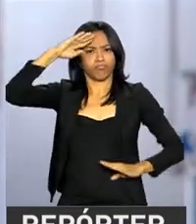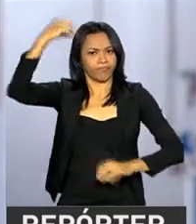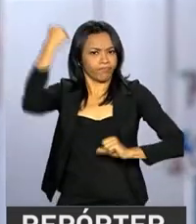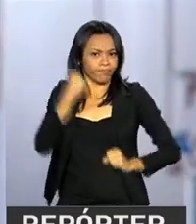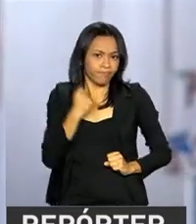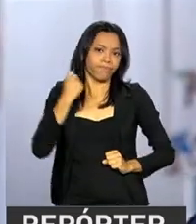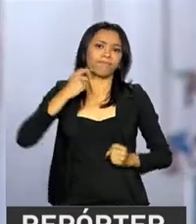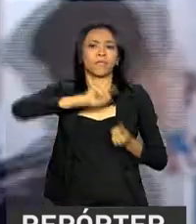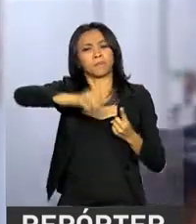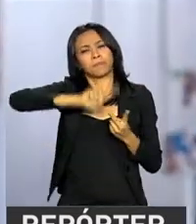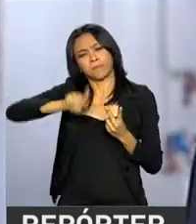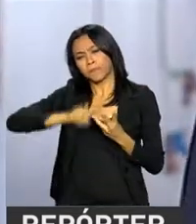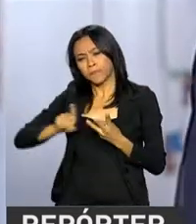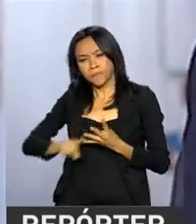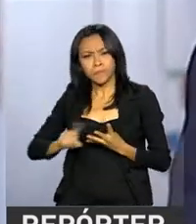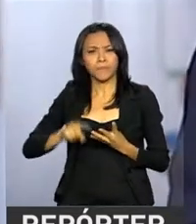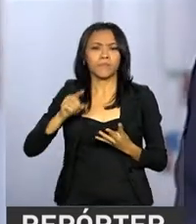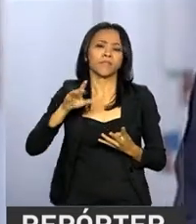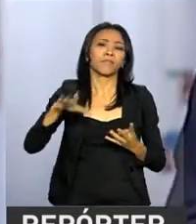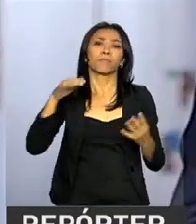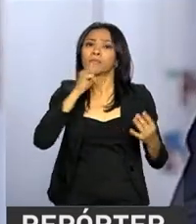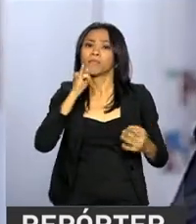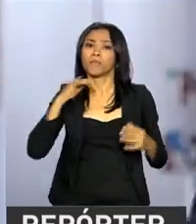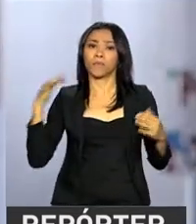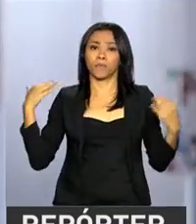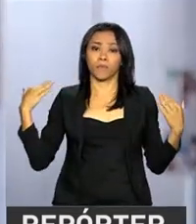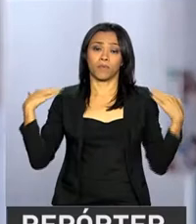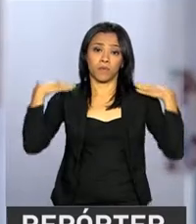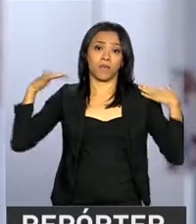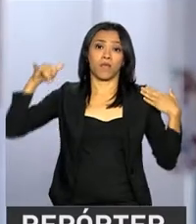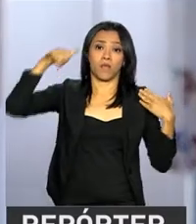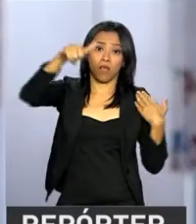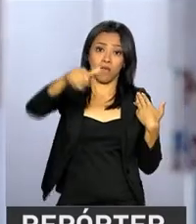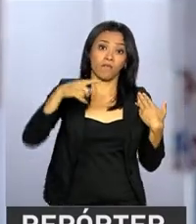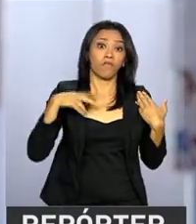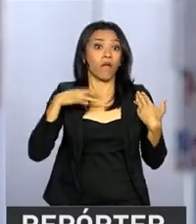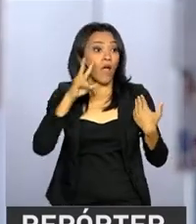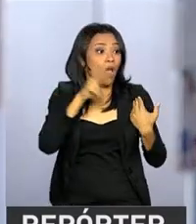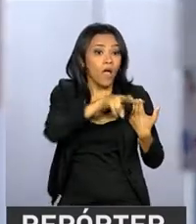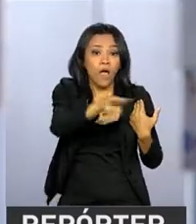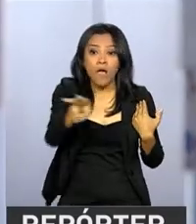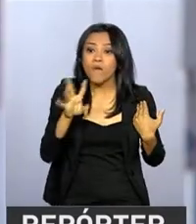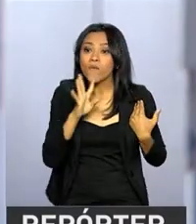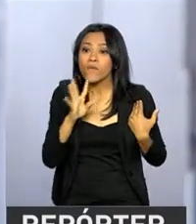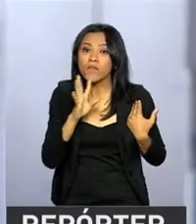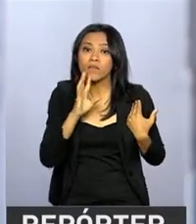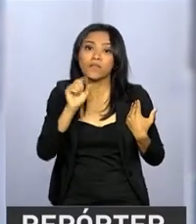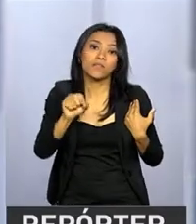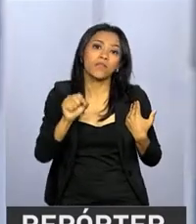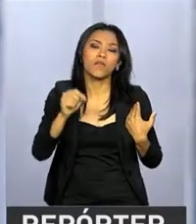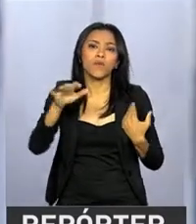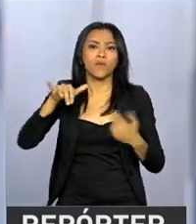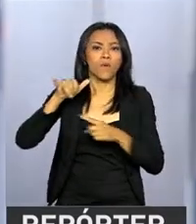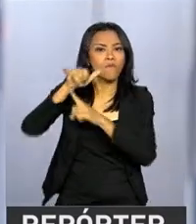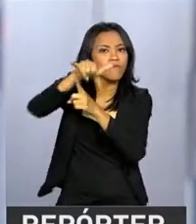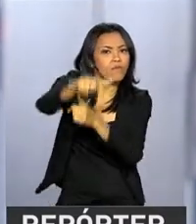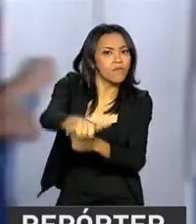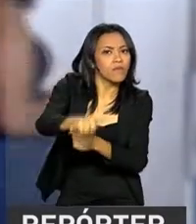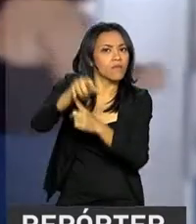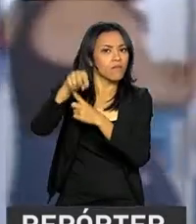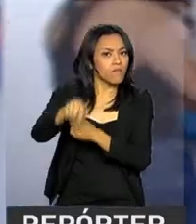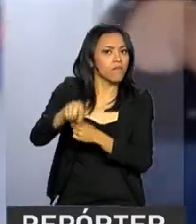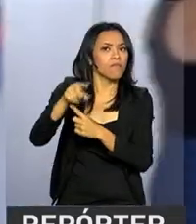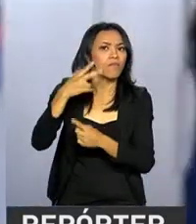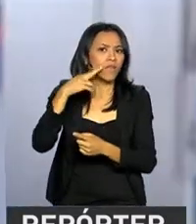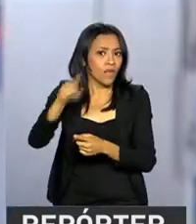Forças Armadas. Por exemplo, na aeronáutica, os visitantes vão poder conhecer aí o protótipo do avião de combate, o Gripen-NG, que